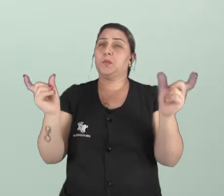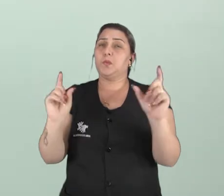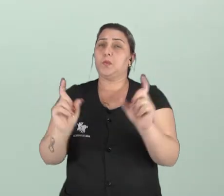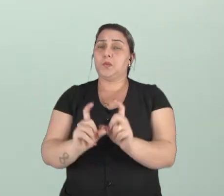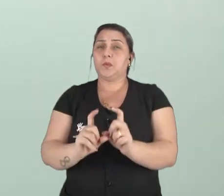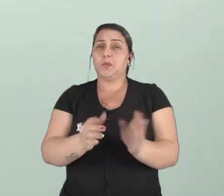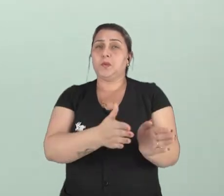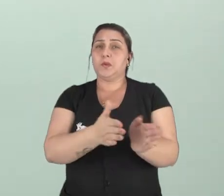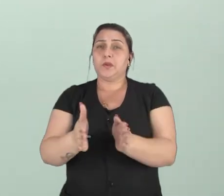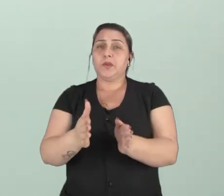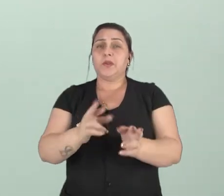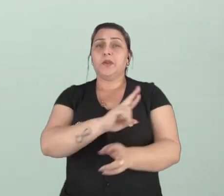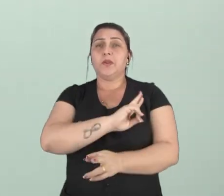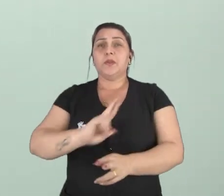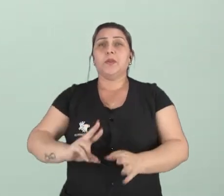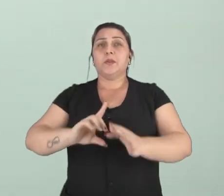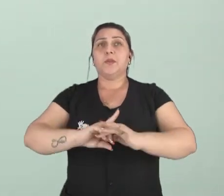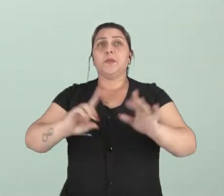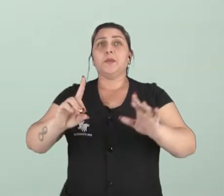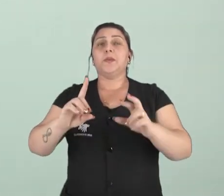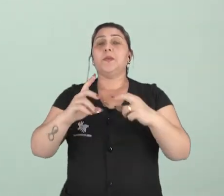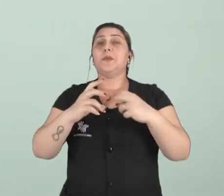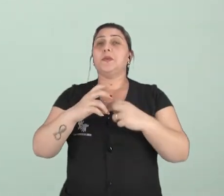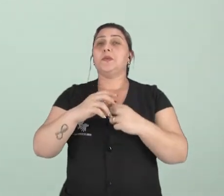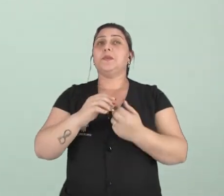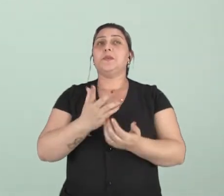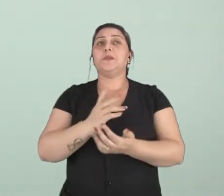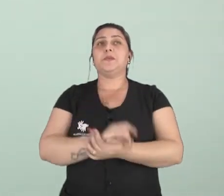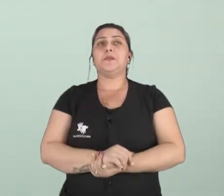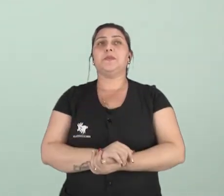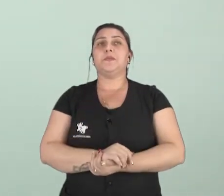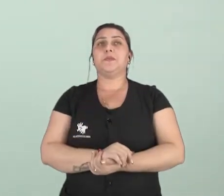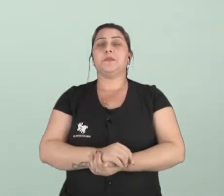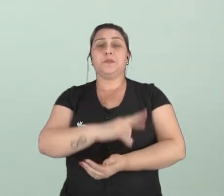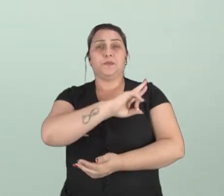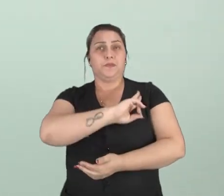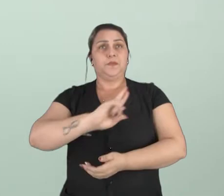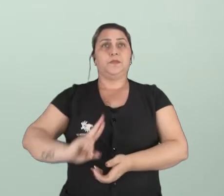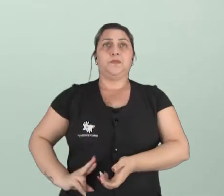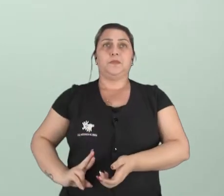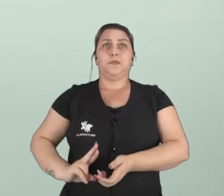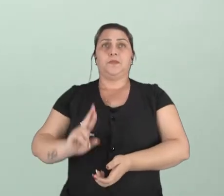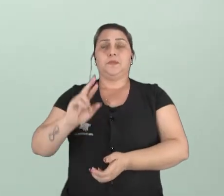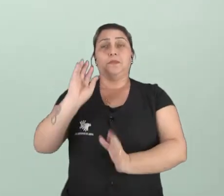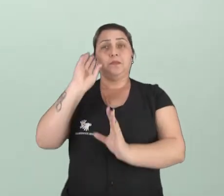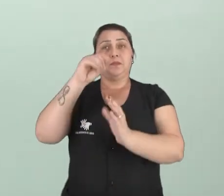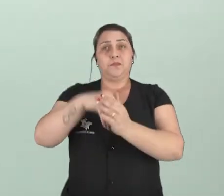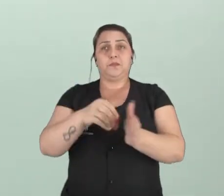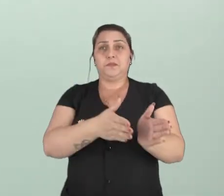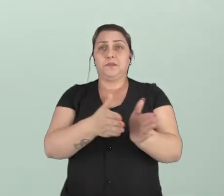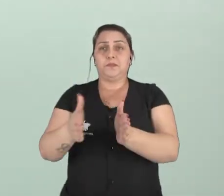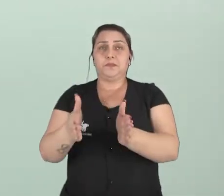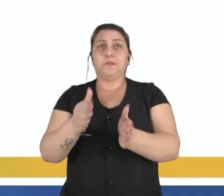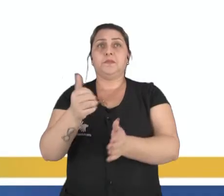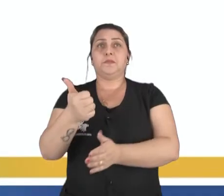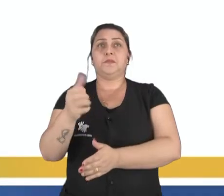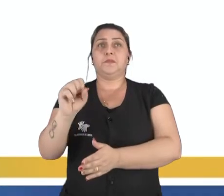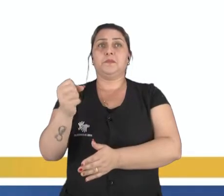aí nesse período da proclamação da República, tá, pessoal? Aí a gente vai ter também, pessoal, dentro desse período, né,